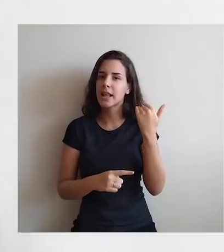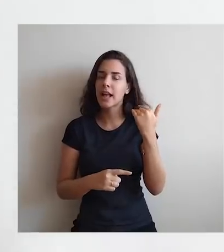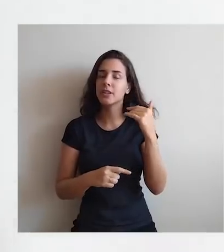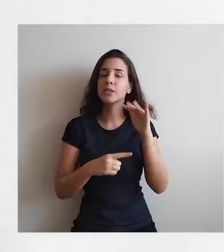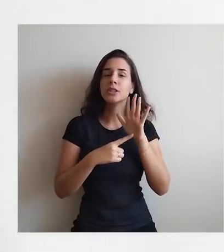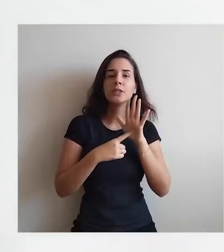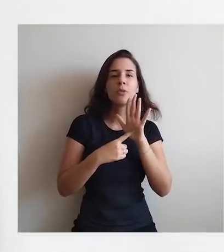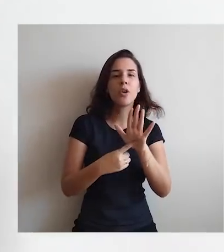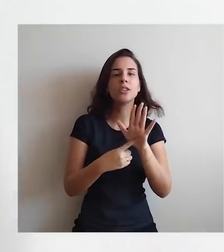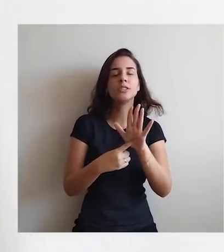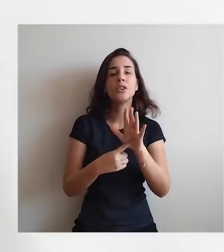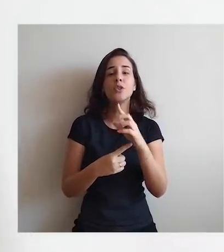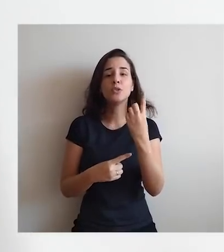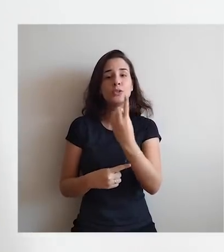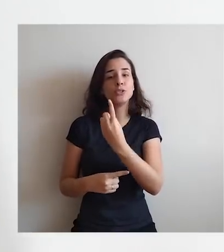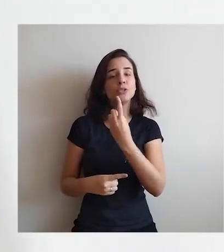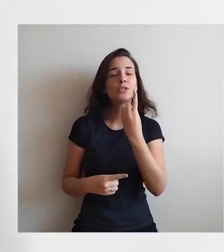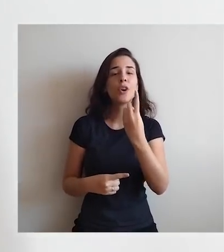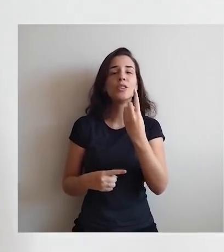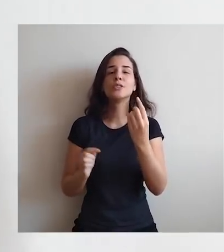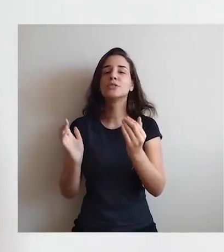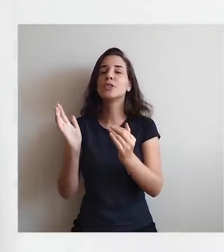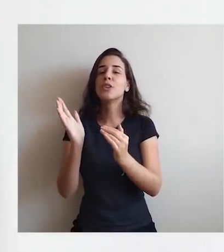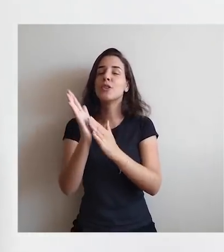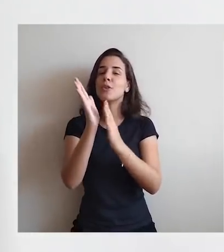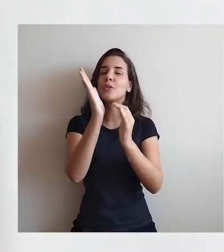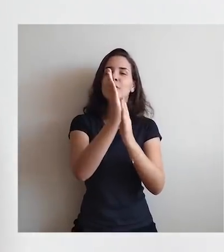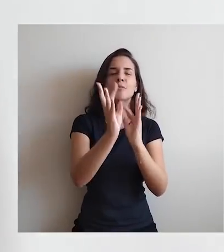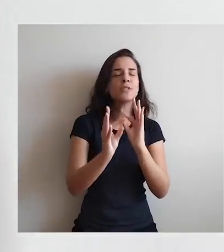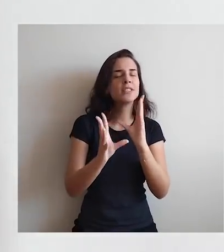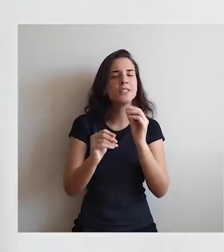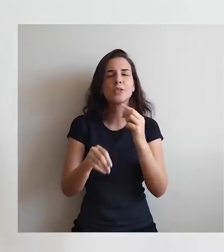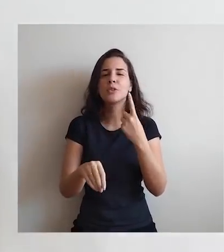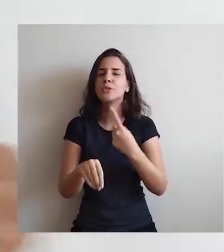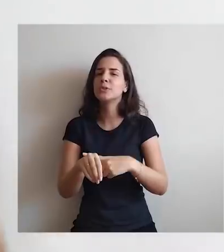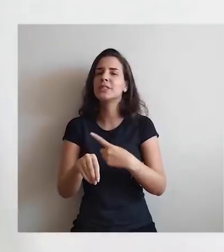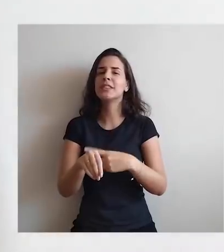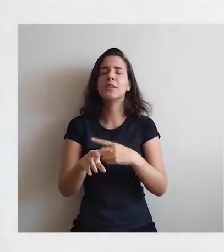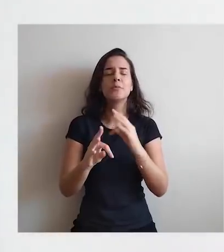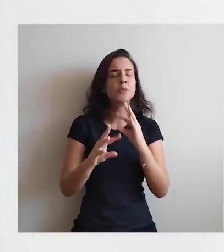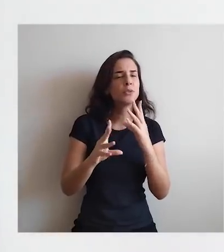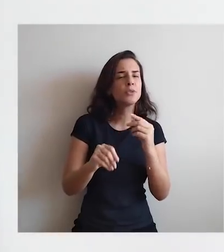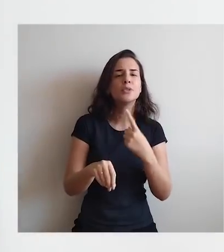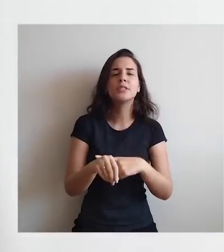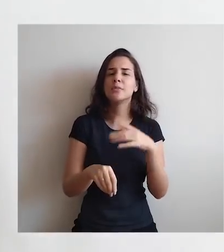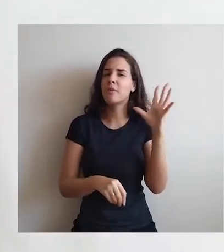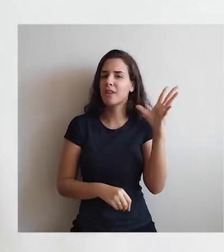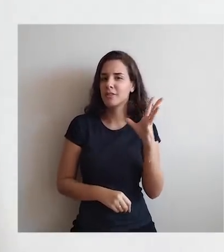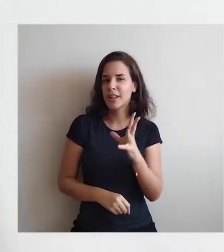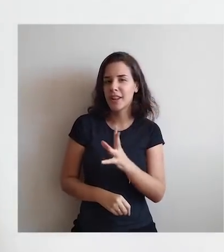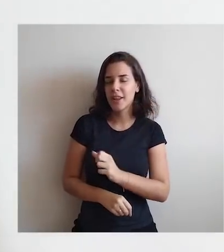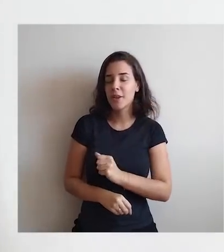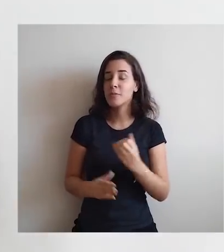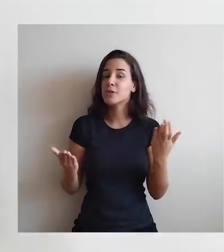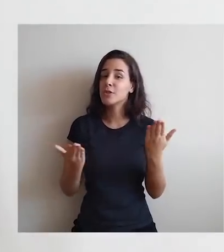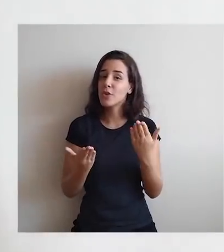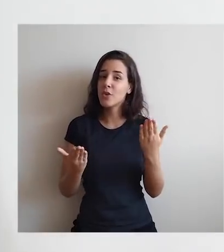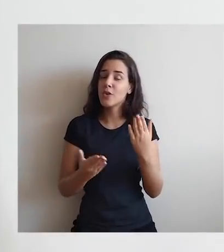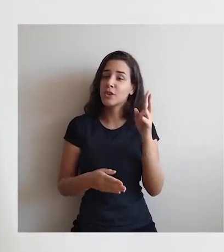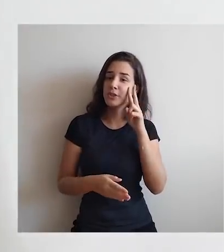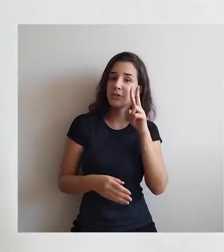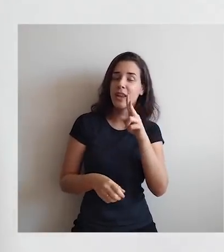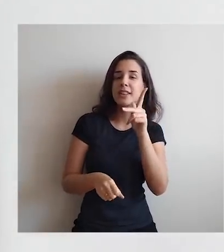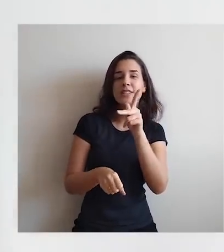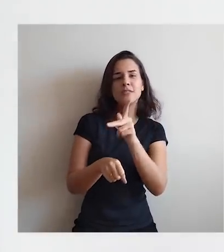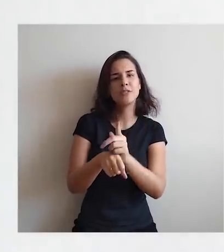nós reafirmamos isso continuamente. Em todo tempo te louvarei, em todo tempo te adorarei. E hoje, revendo